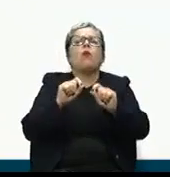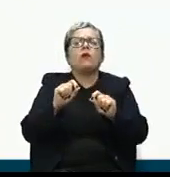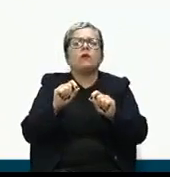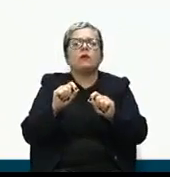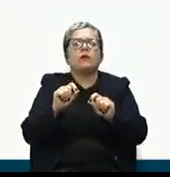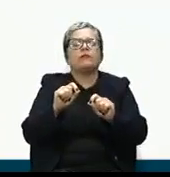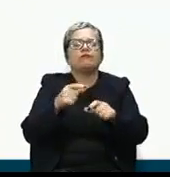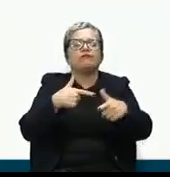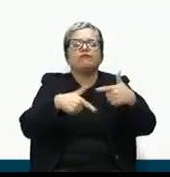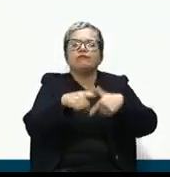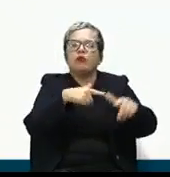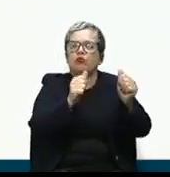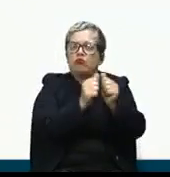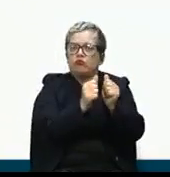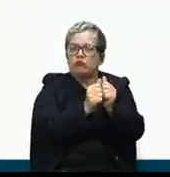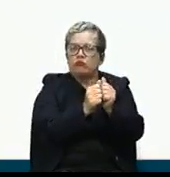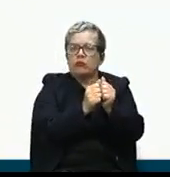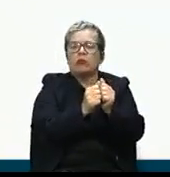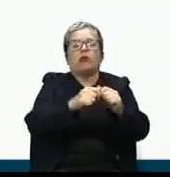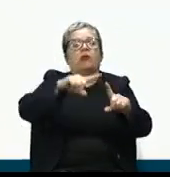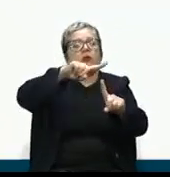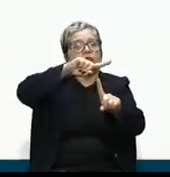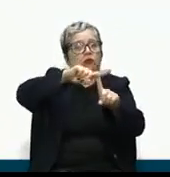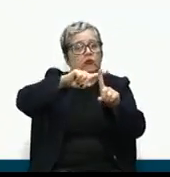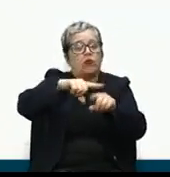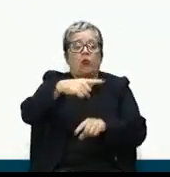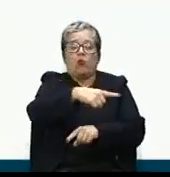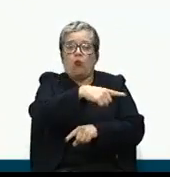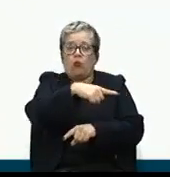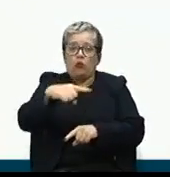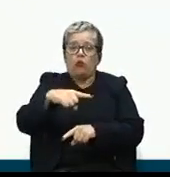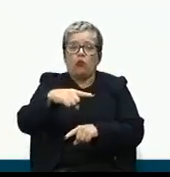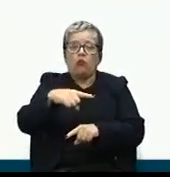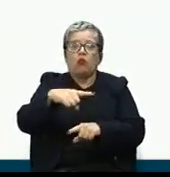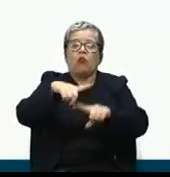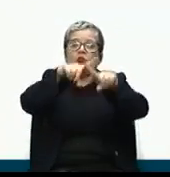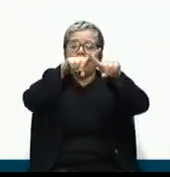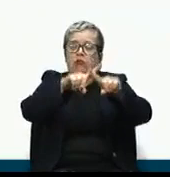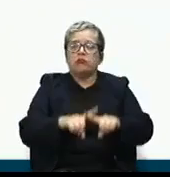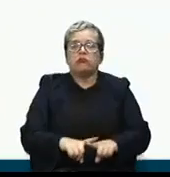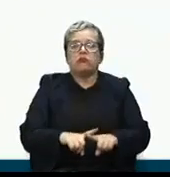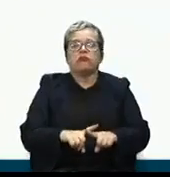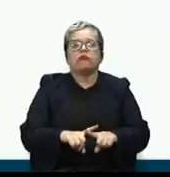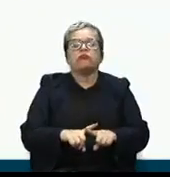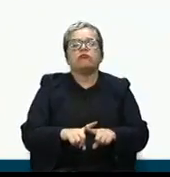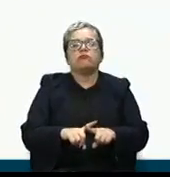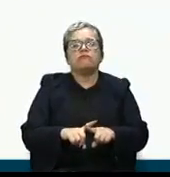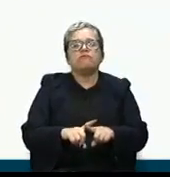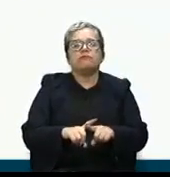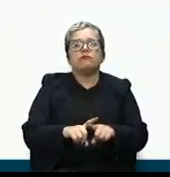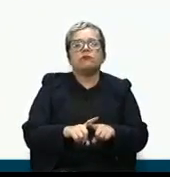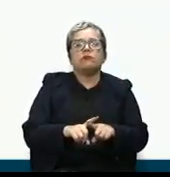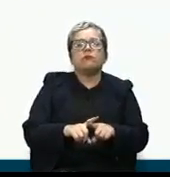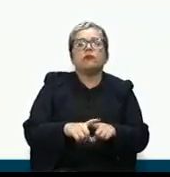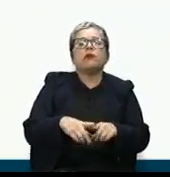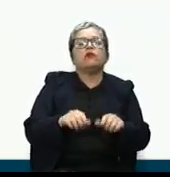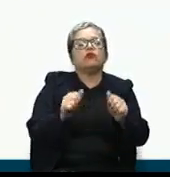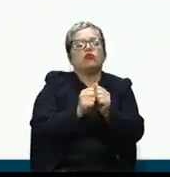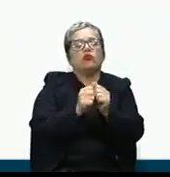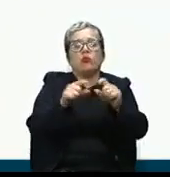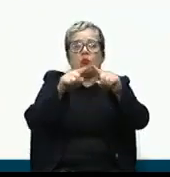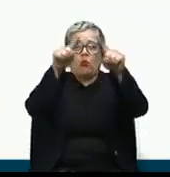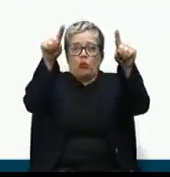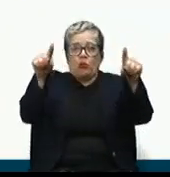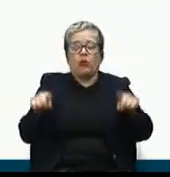podemos tratar? Podemos pensar aí na adição, na subtração, na multiplicação por escalar, na multiplicação entre as matrizes. Então,